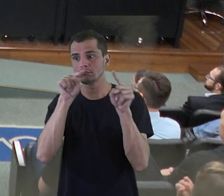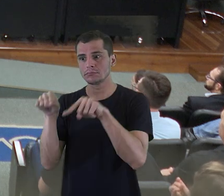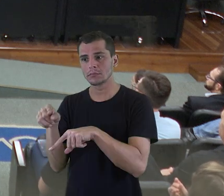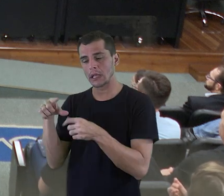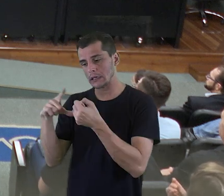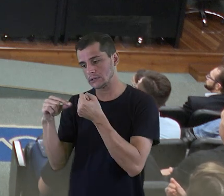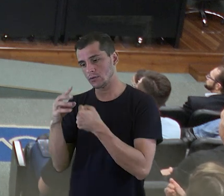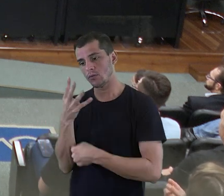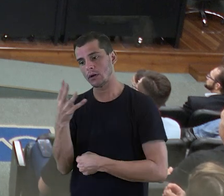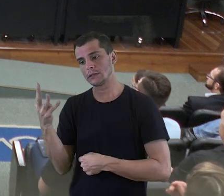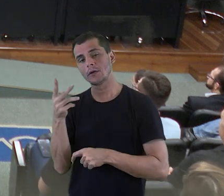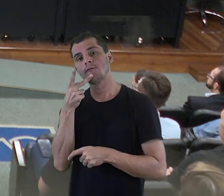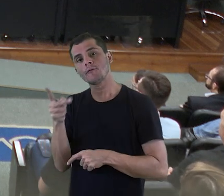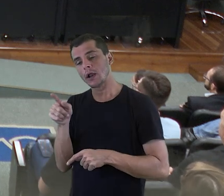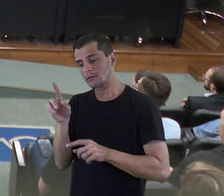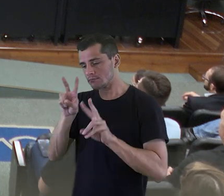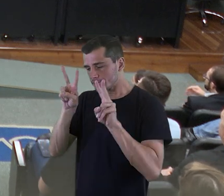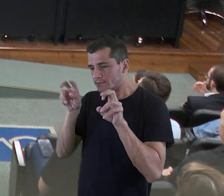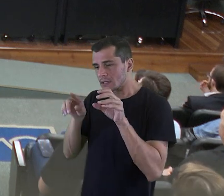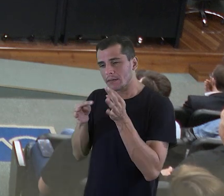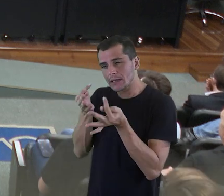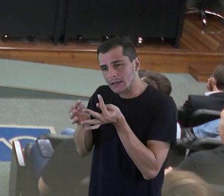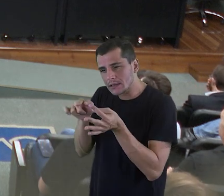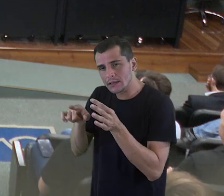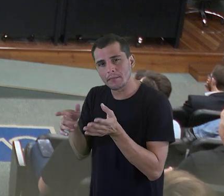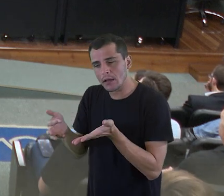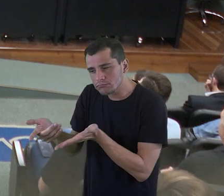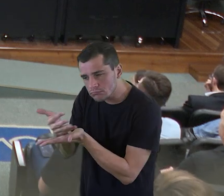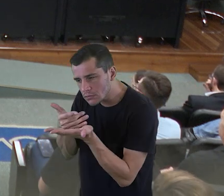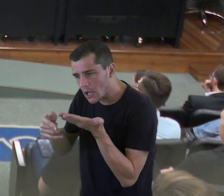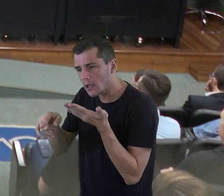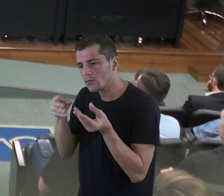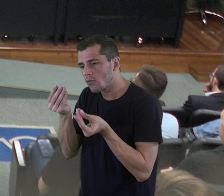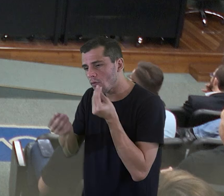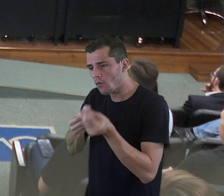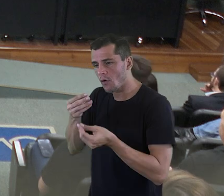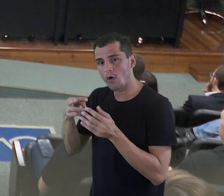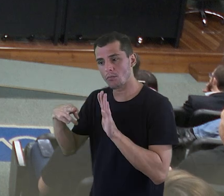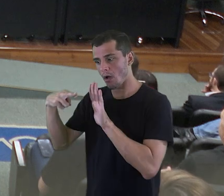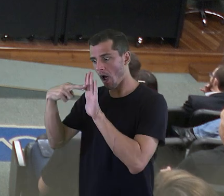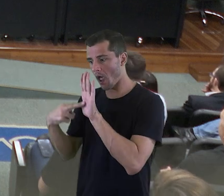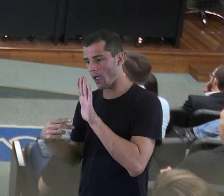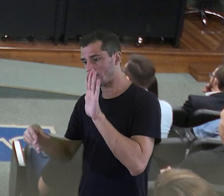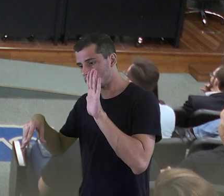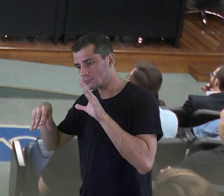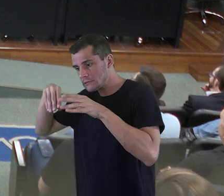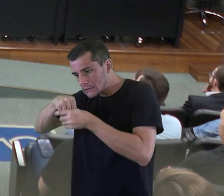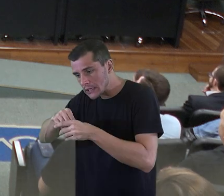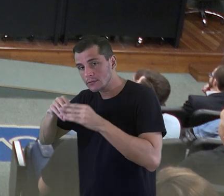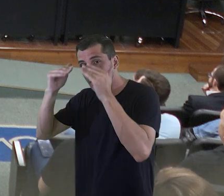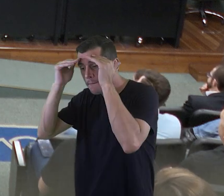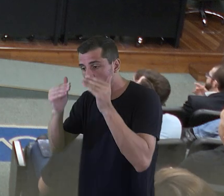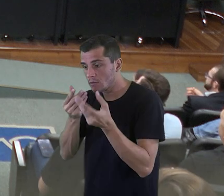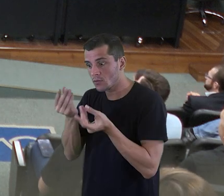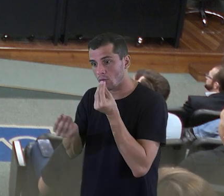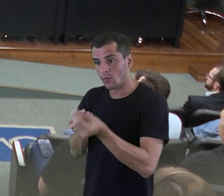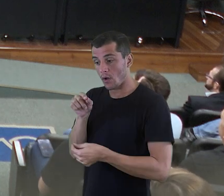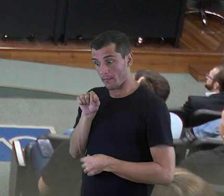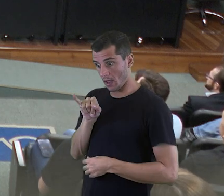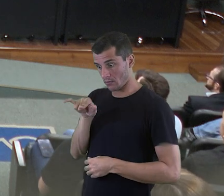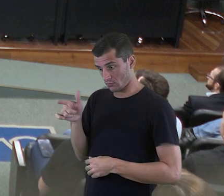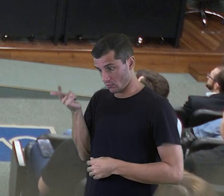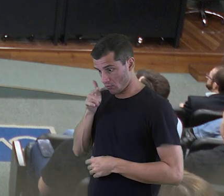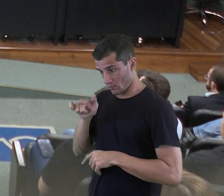e daí será considerado irregular ou seja viola o inciso segundo do 43 quando deixar de